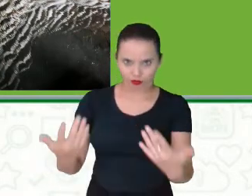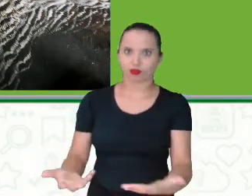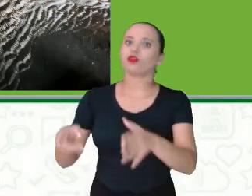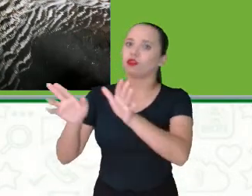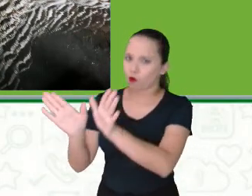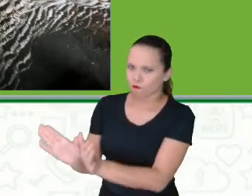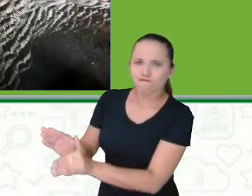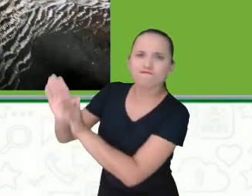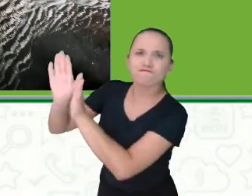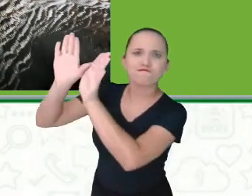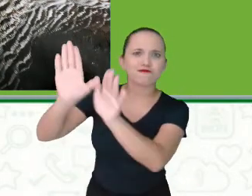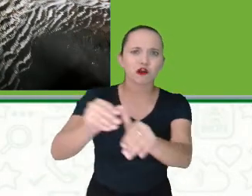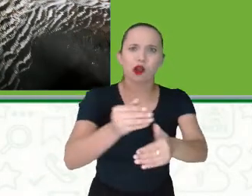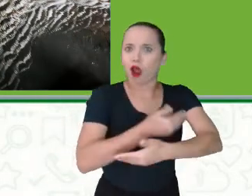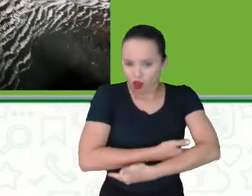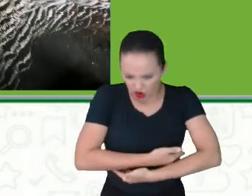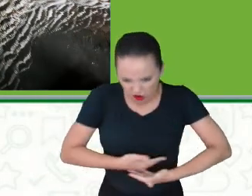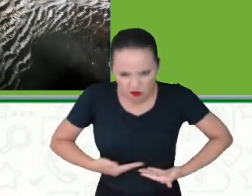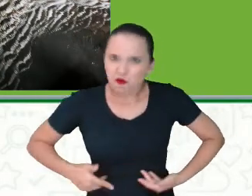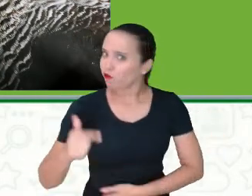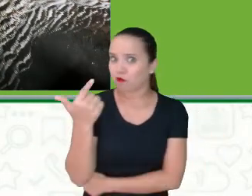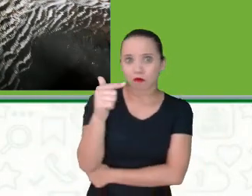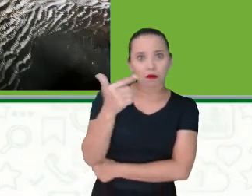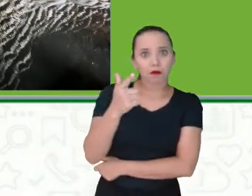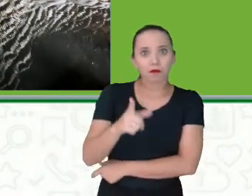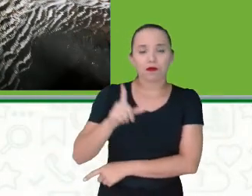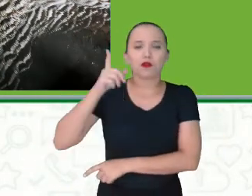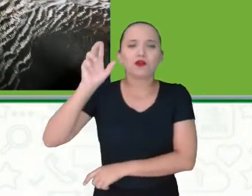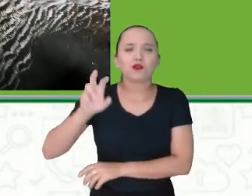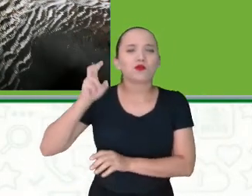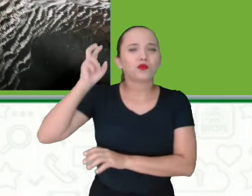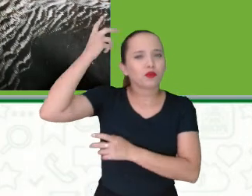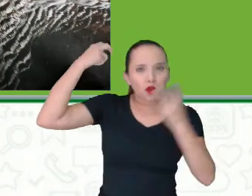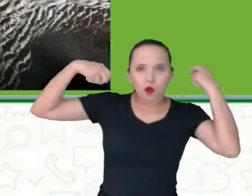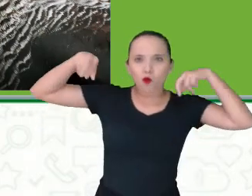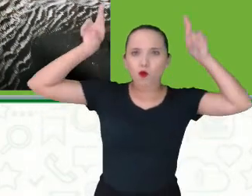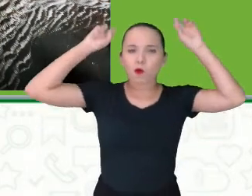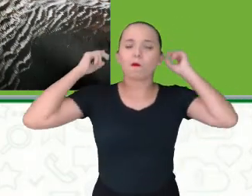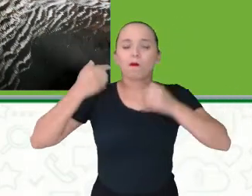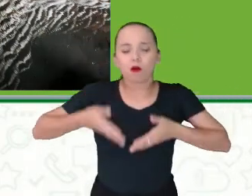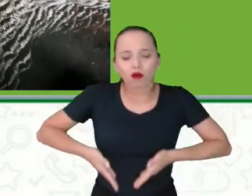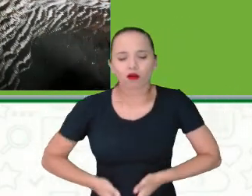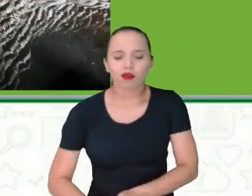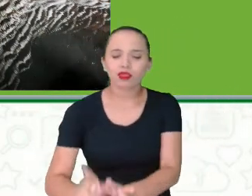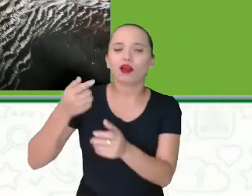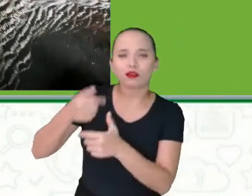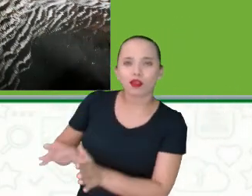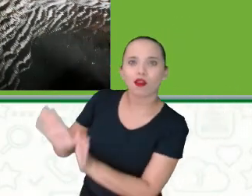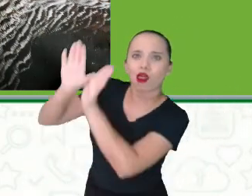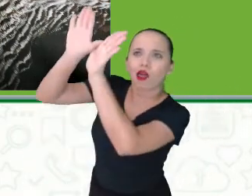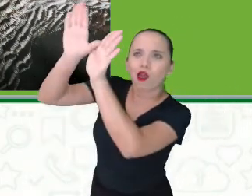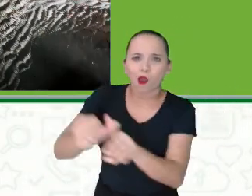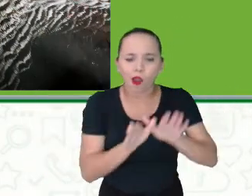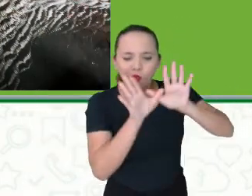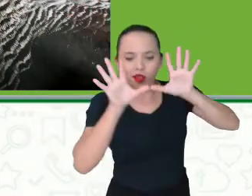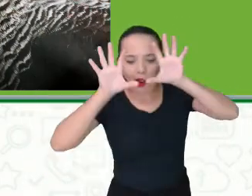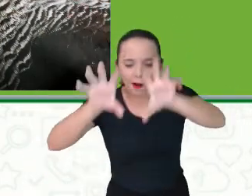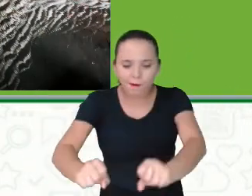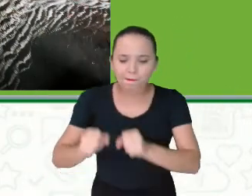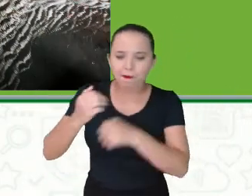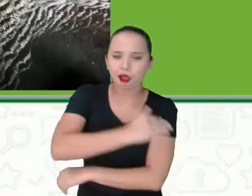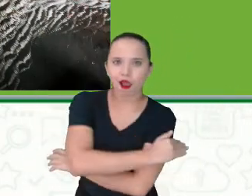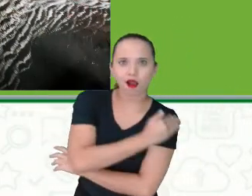não passa fome. Os borrego que nasce na baixada, Carcará, pega, mata e